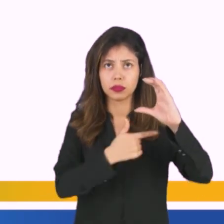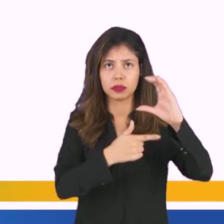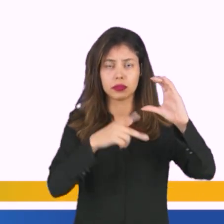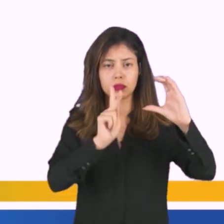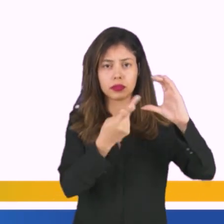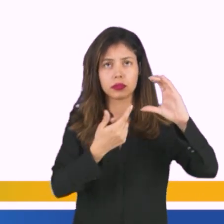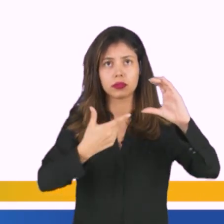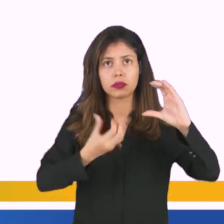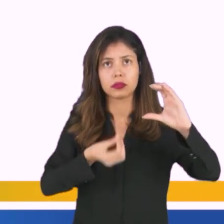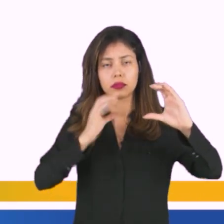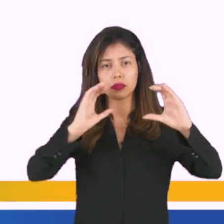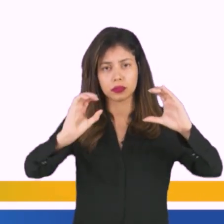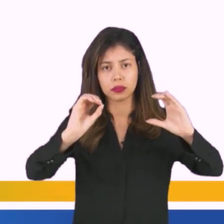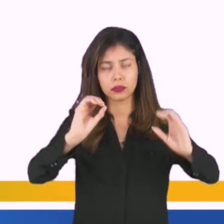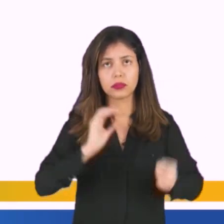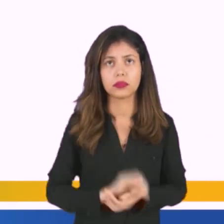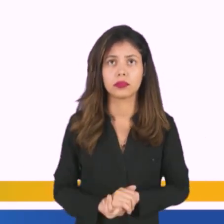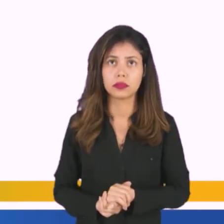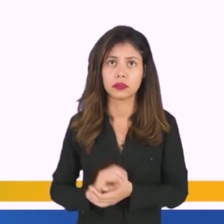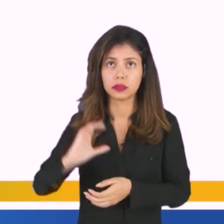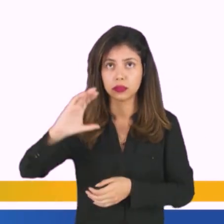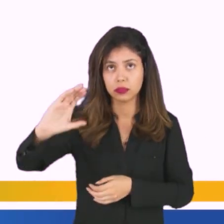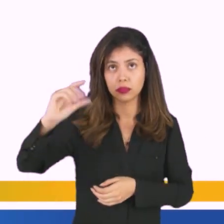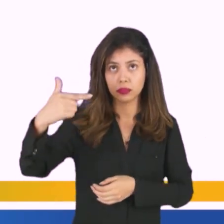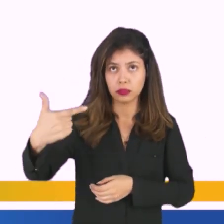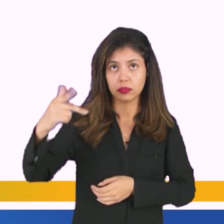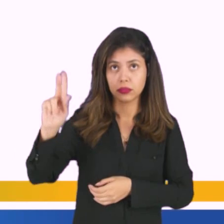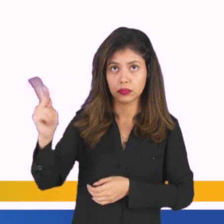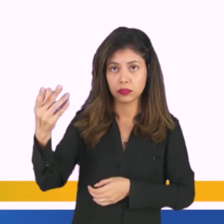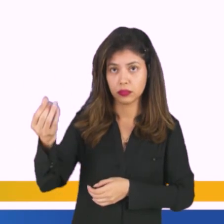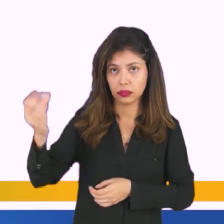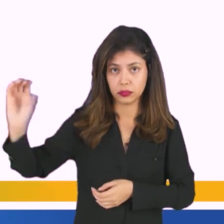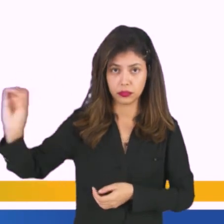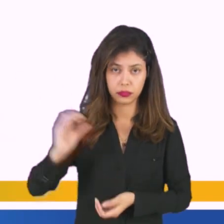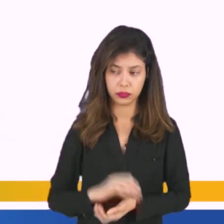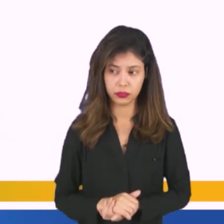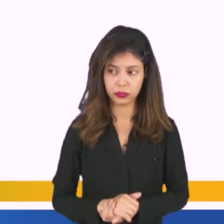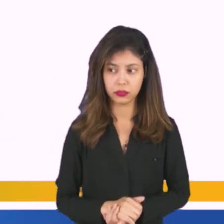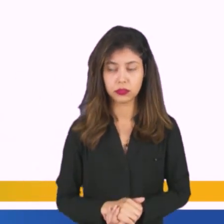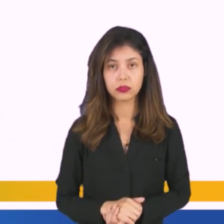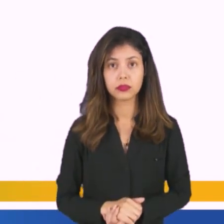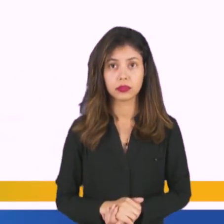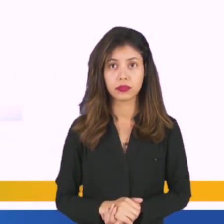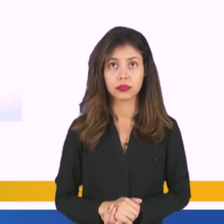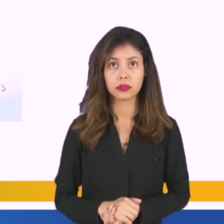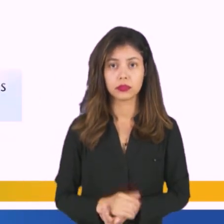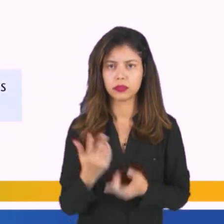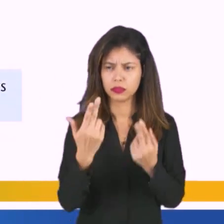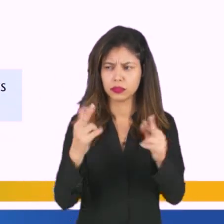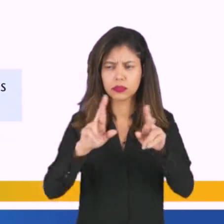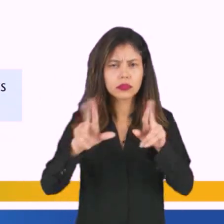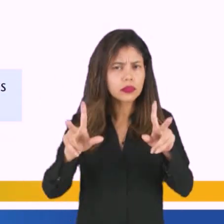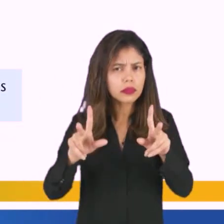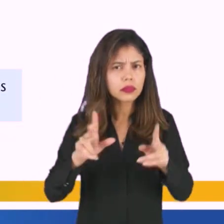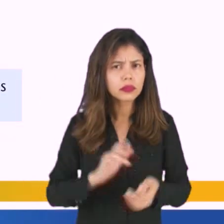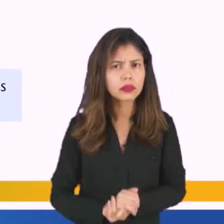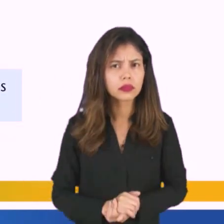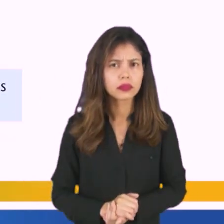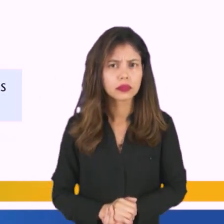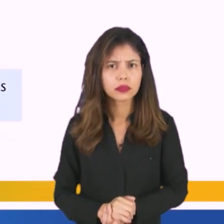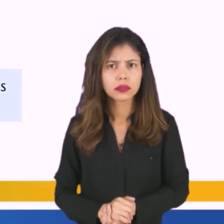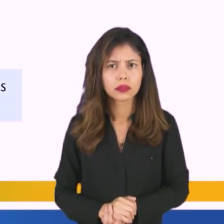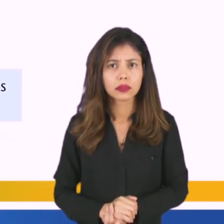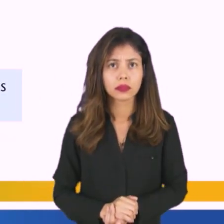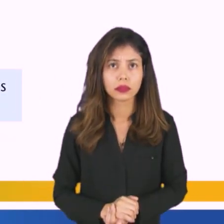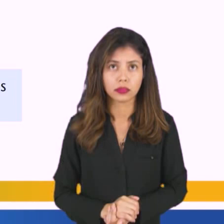C2H6O e outro com a mesma fórmula molecular, eles são iguais ou diferentes? Bem,